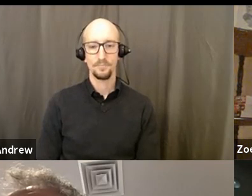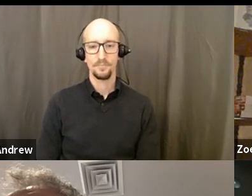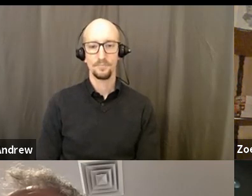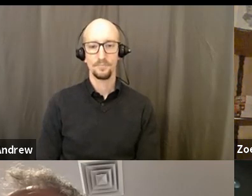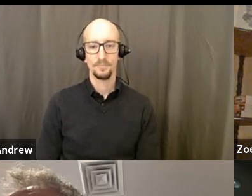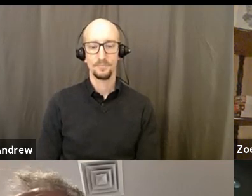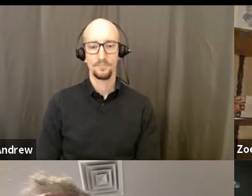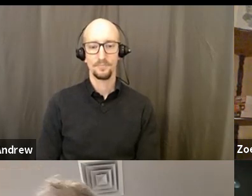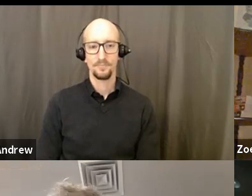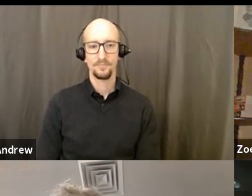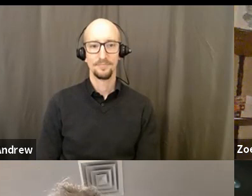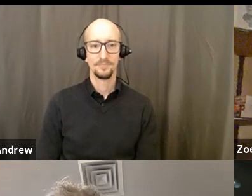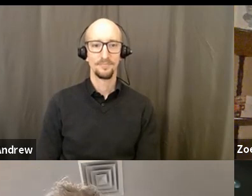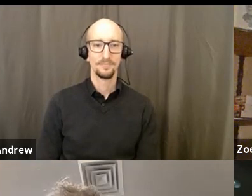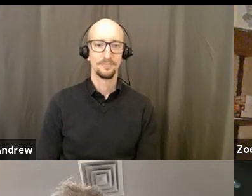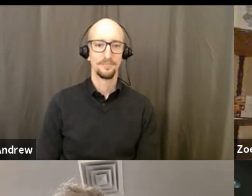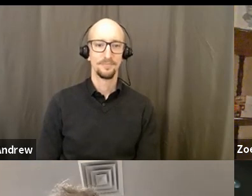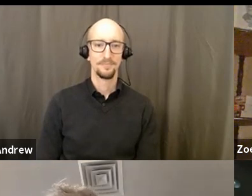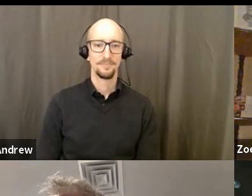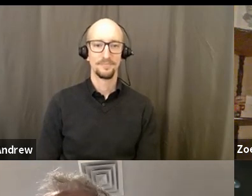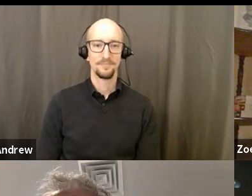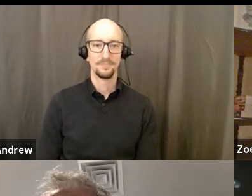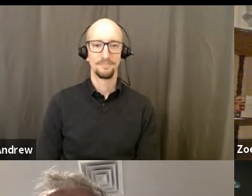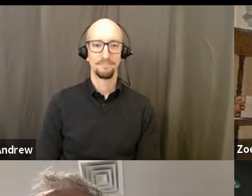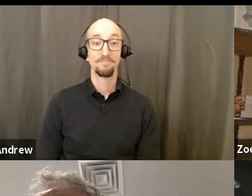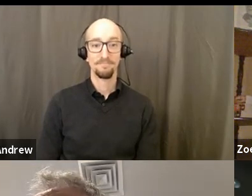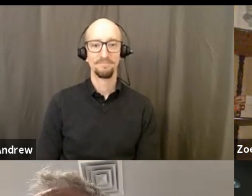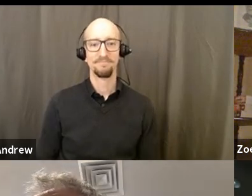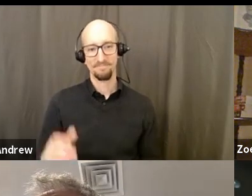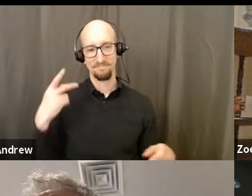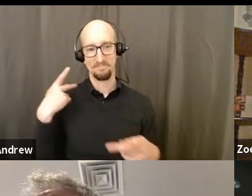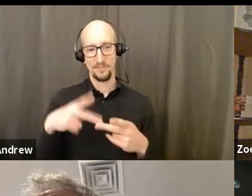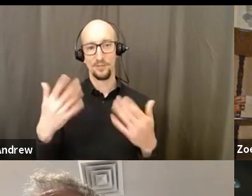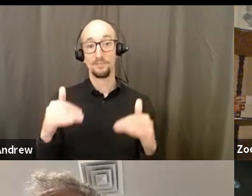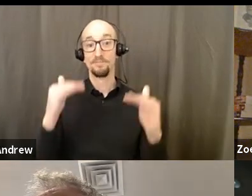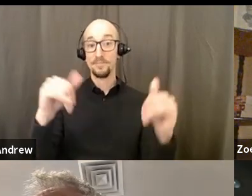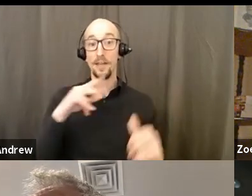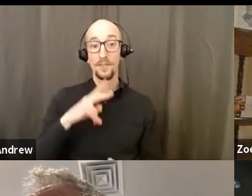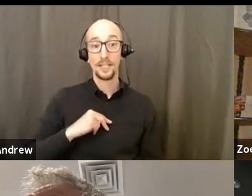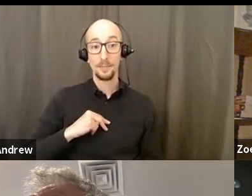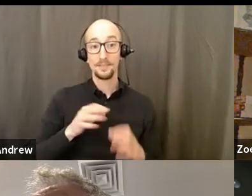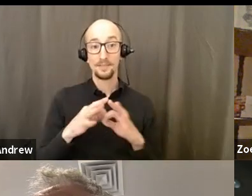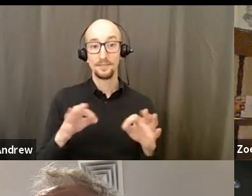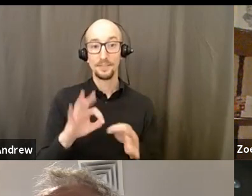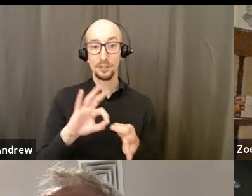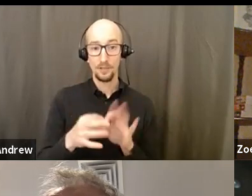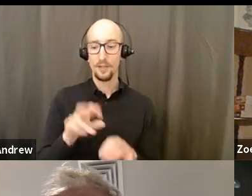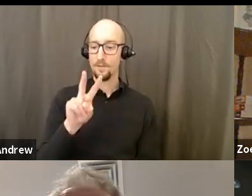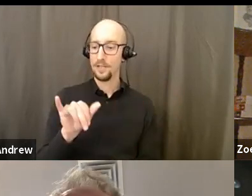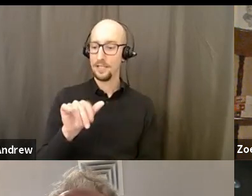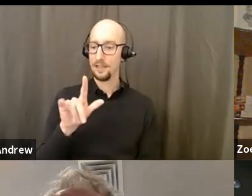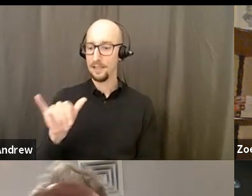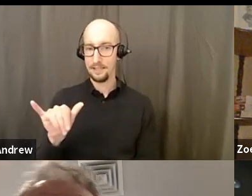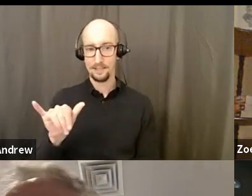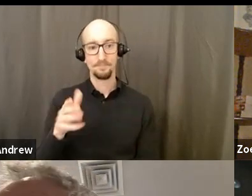o canal português. Obrigada. Thank you. Our Vietnamese interpreter is V. Lee. Will you please give the Zoom